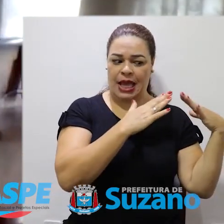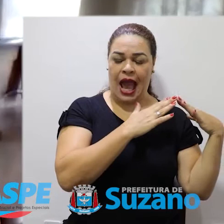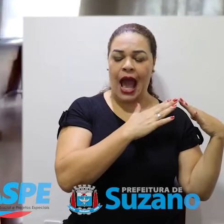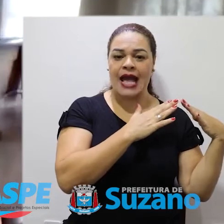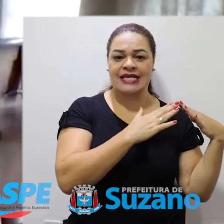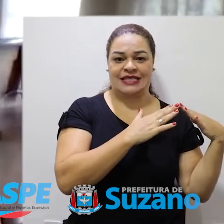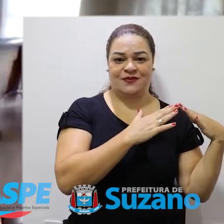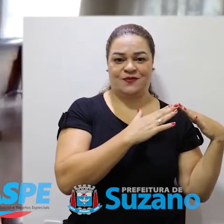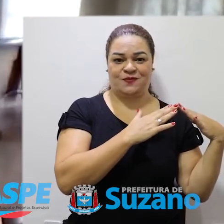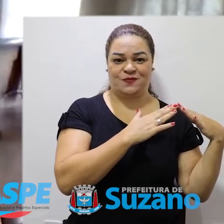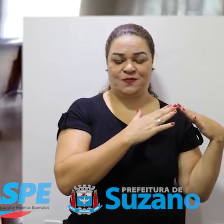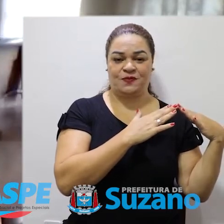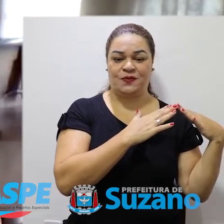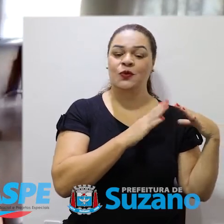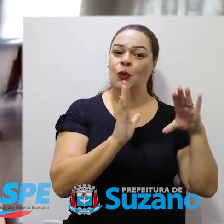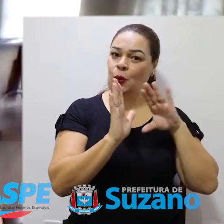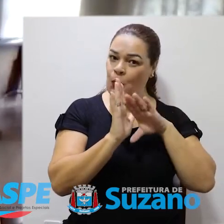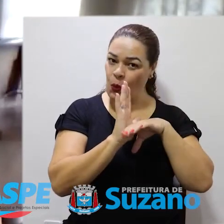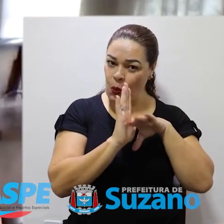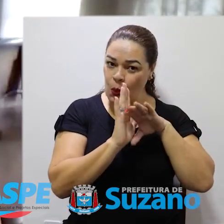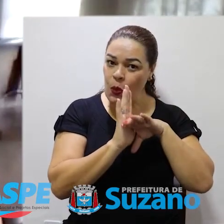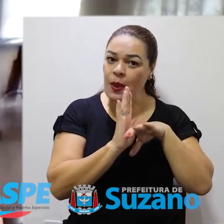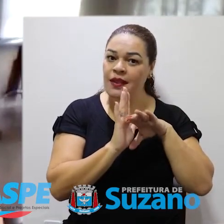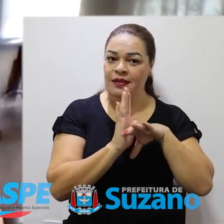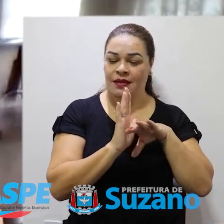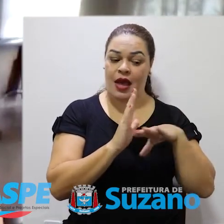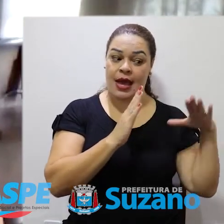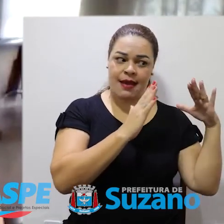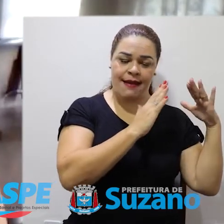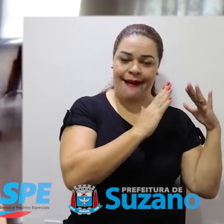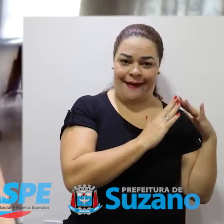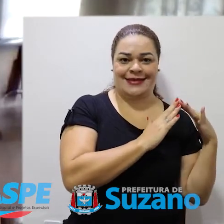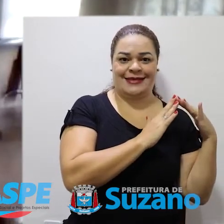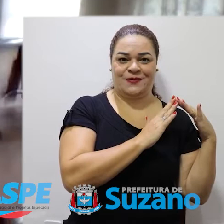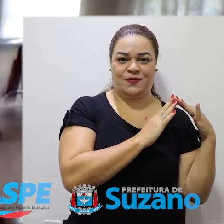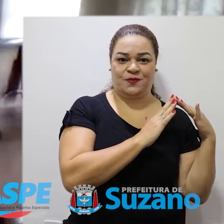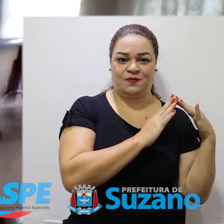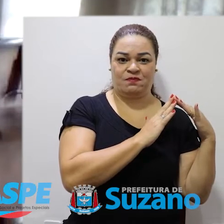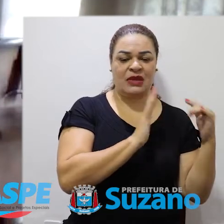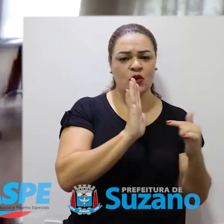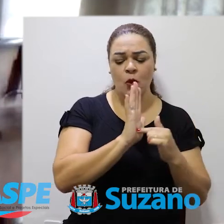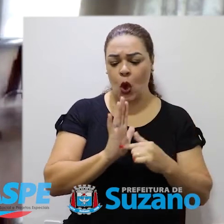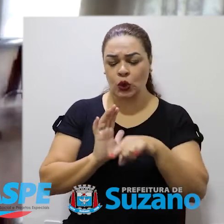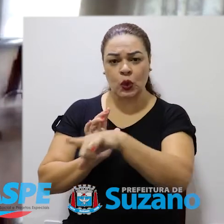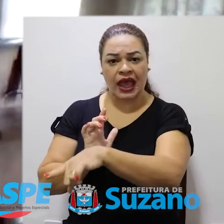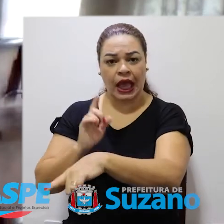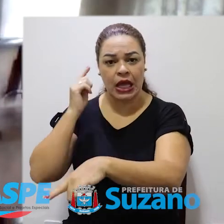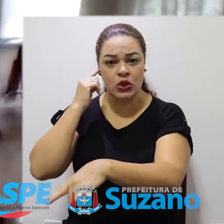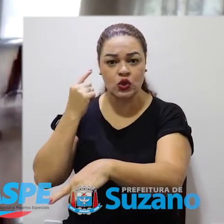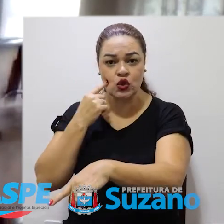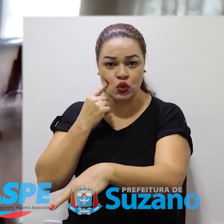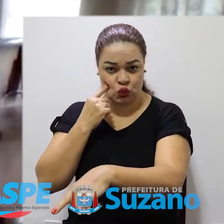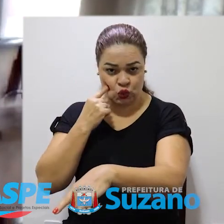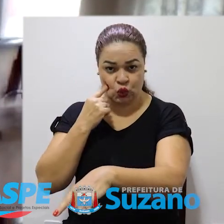situação contextual e relacional casa. Quando eu mostro isso aqui para uma criança surda que não tem